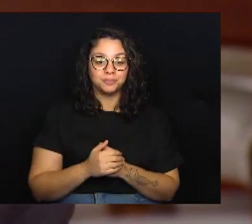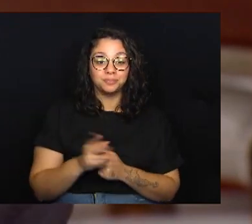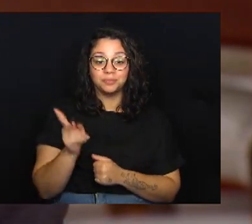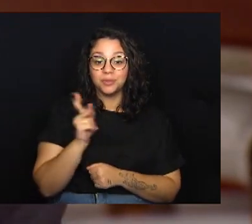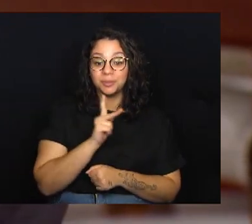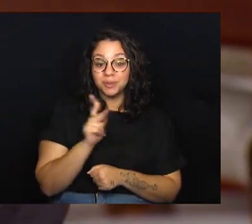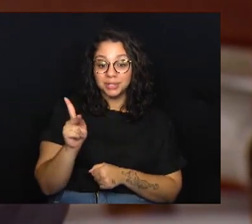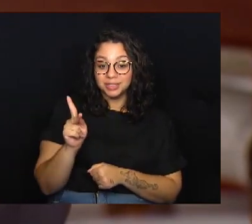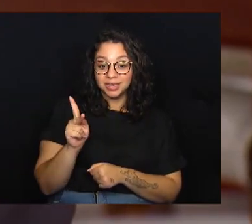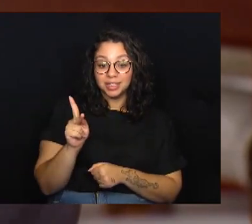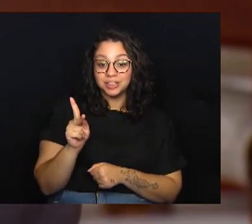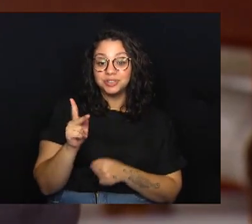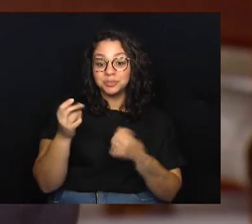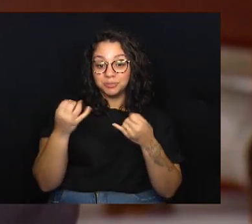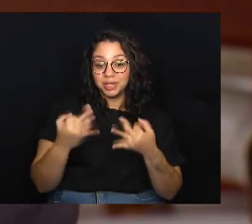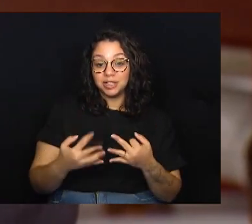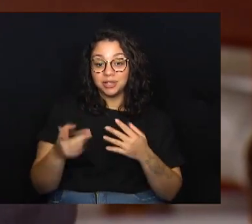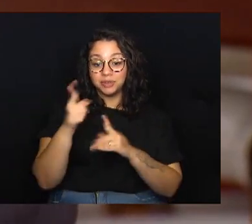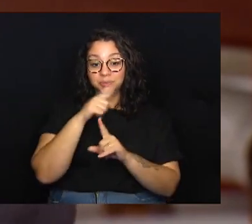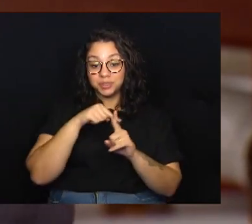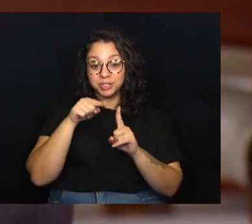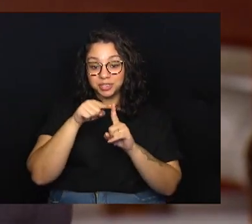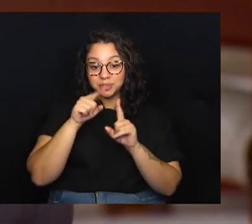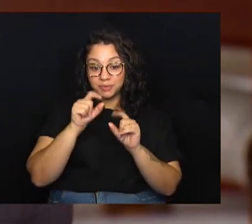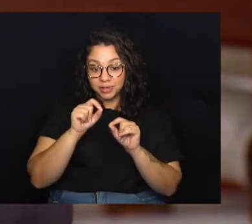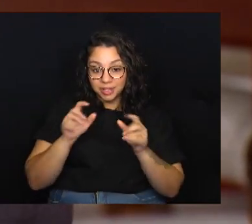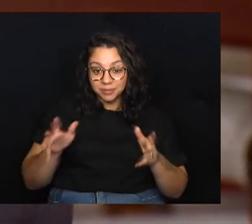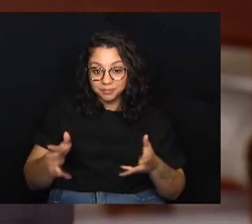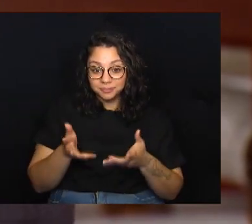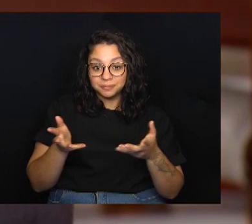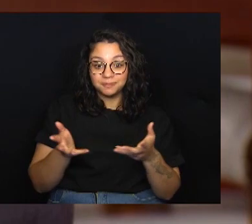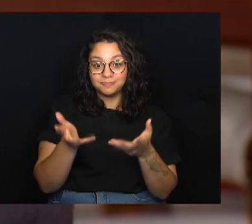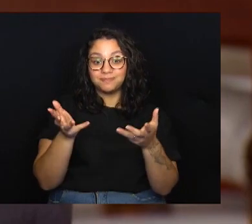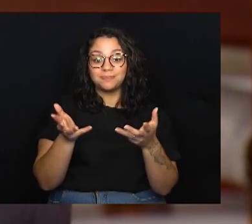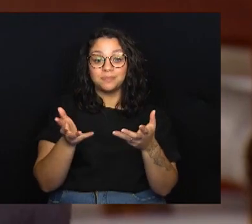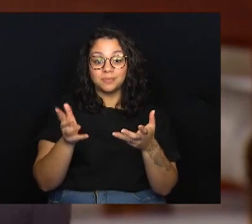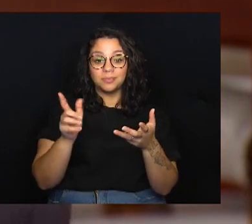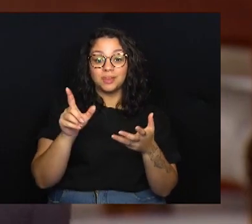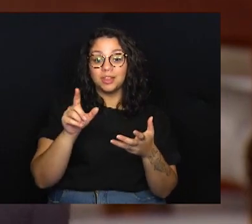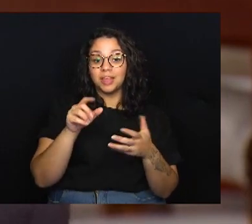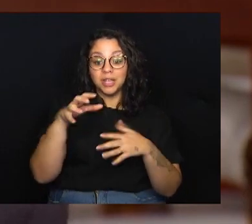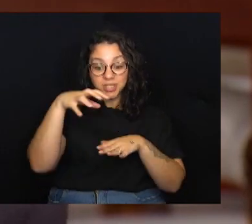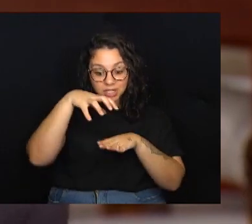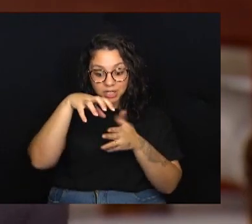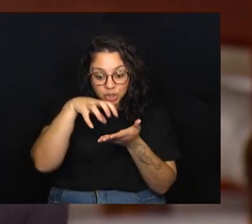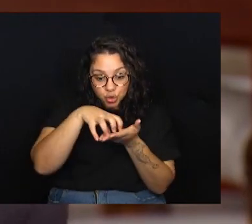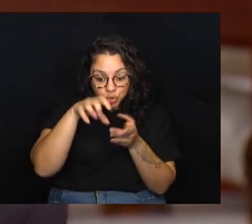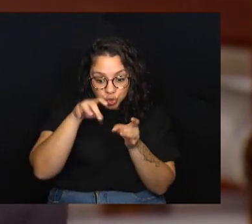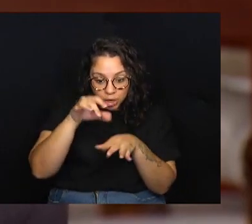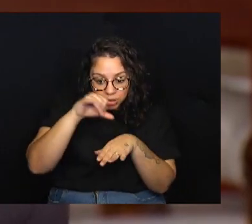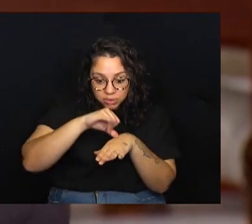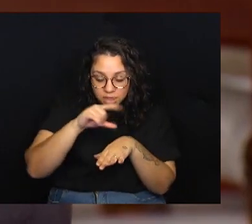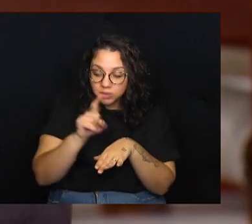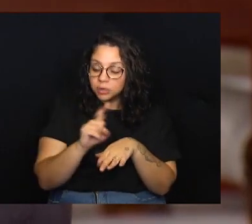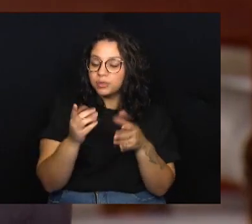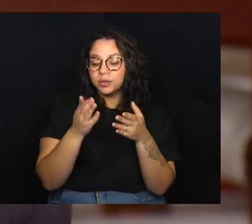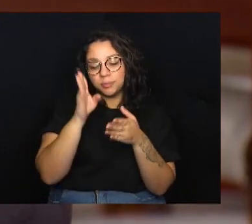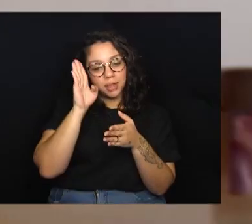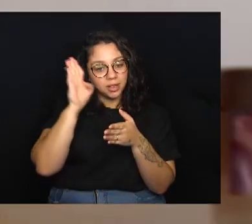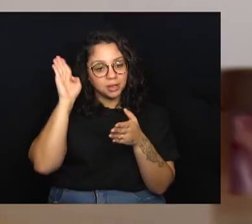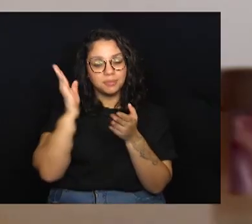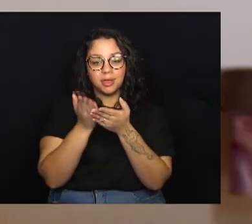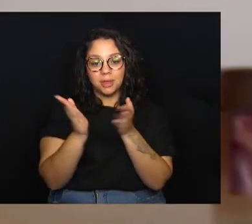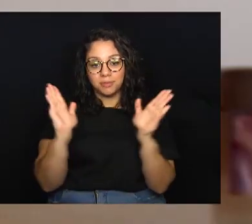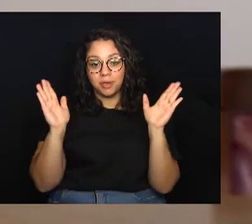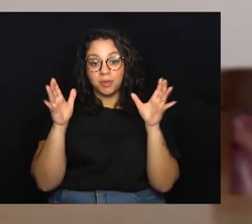a meta é intensificar cada vez mais a descentralização, além de abrir as portas da academia para a